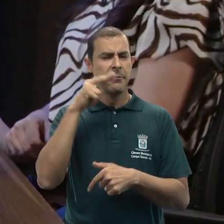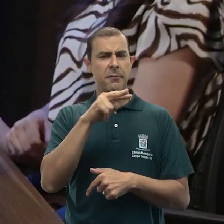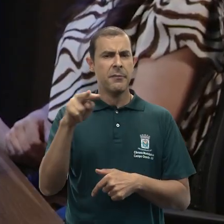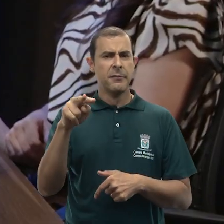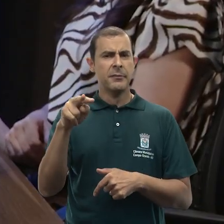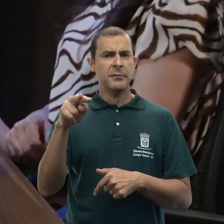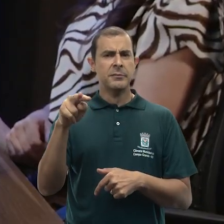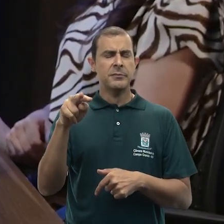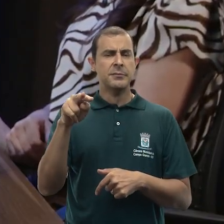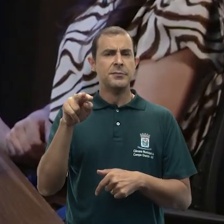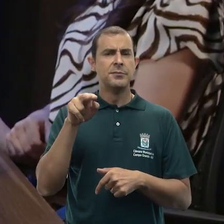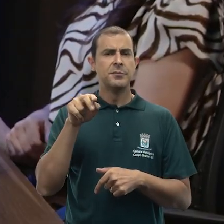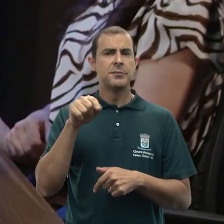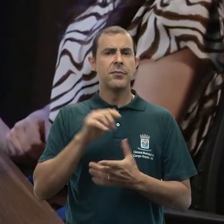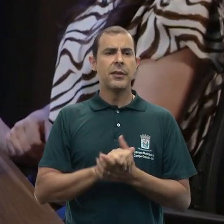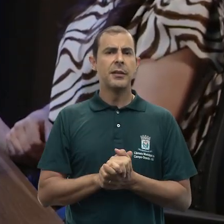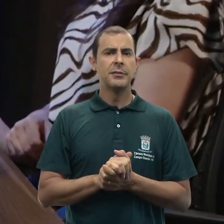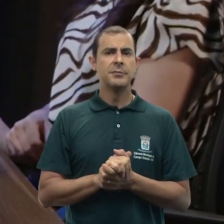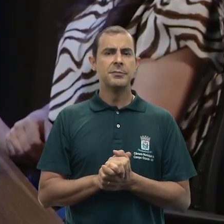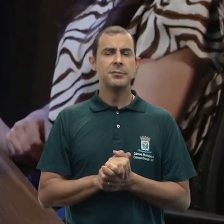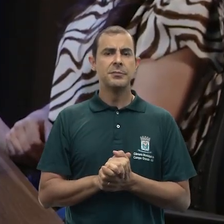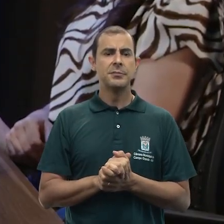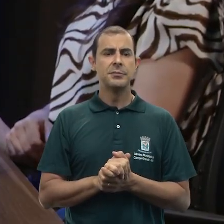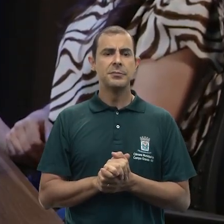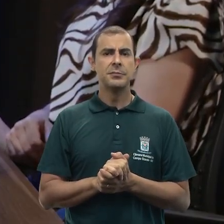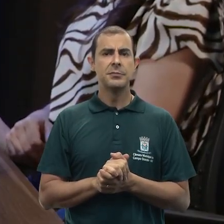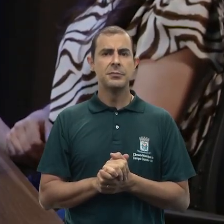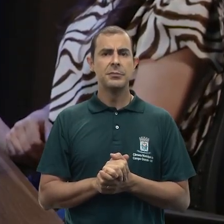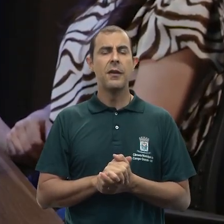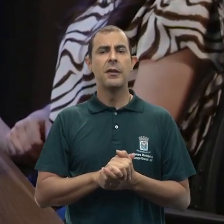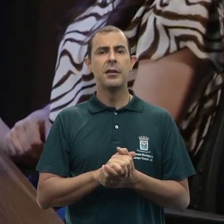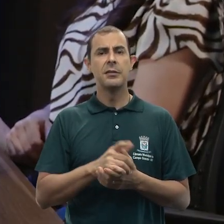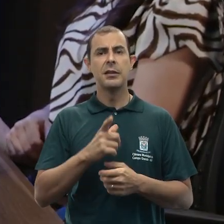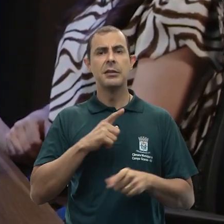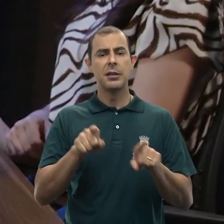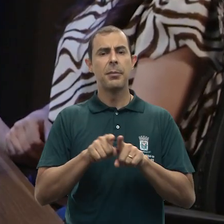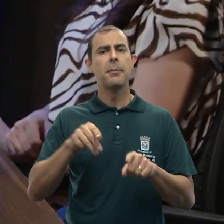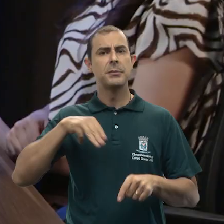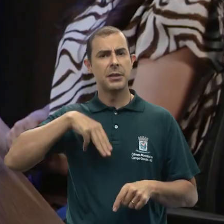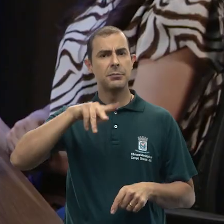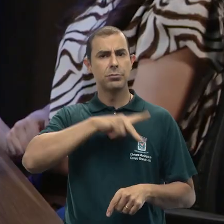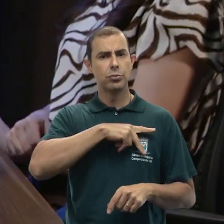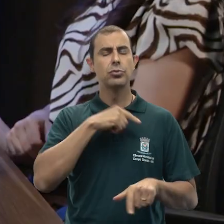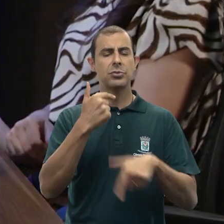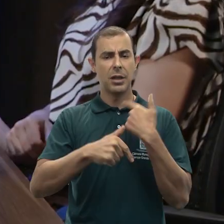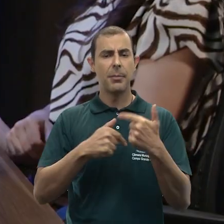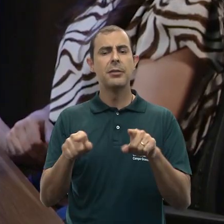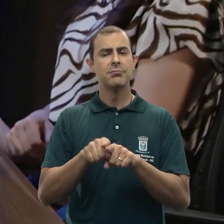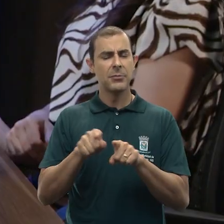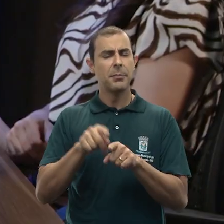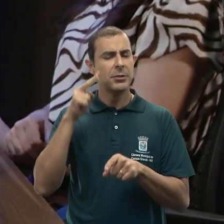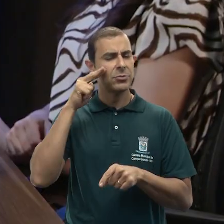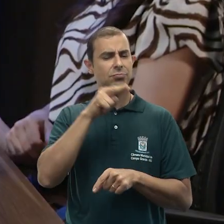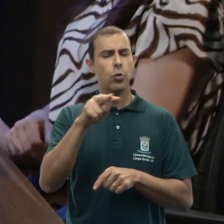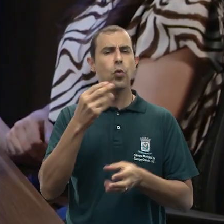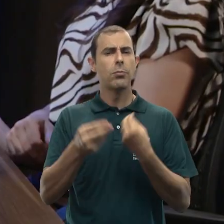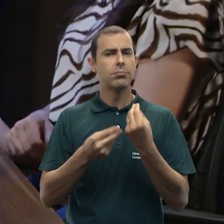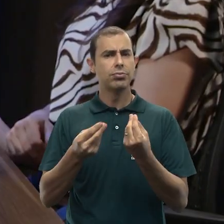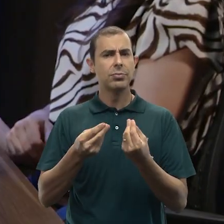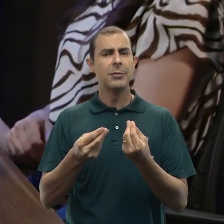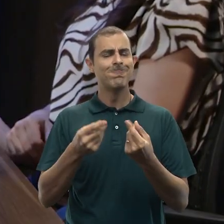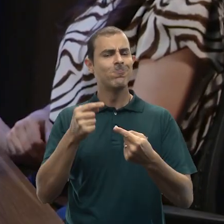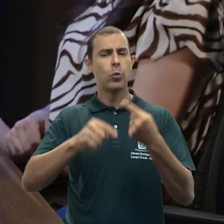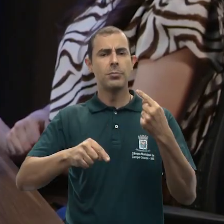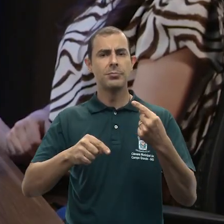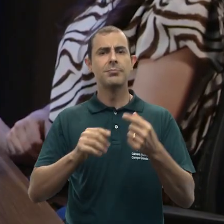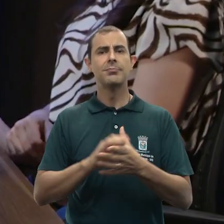ali, já encaminhamos também para o Ministério Público do Trabalho tomar as devidas providências e pedir